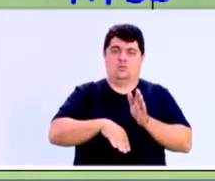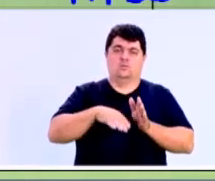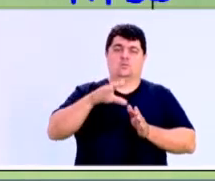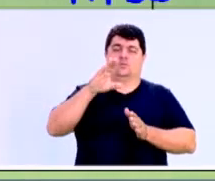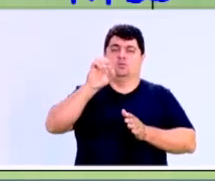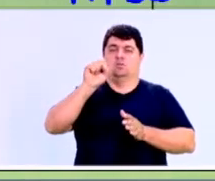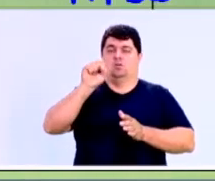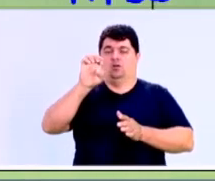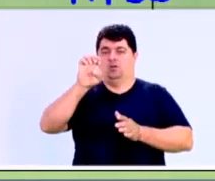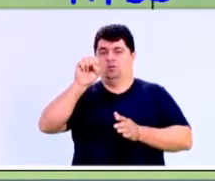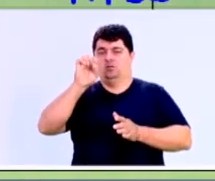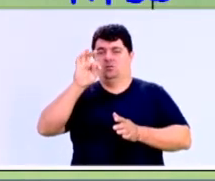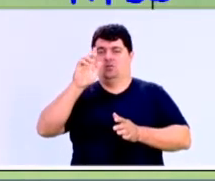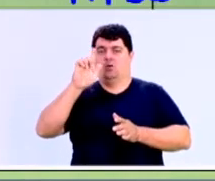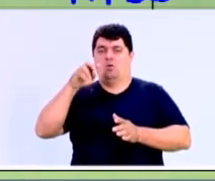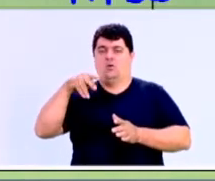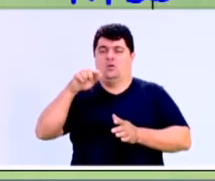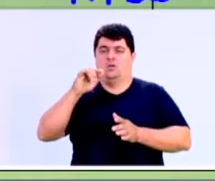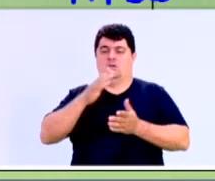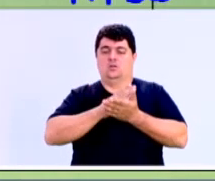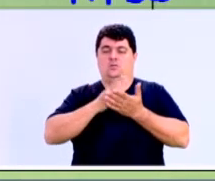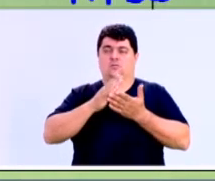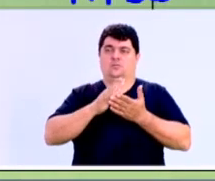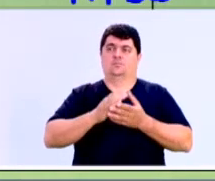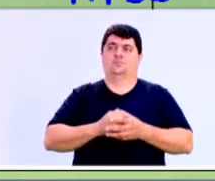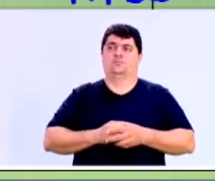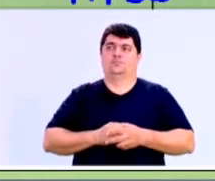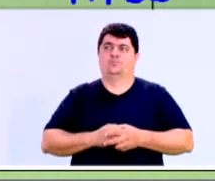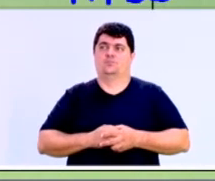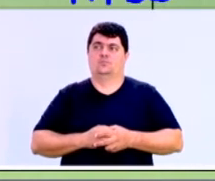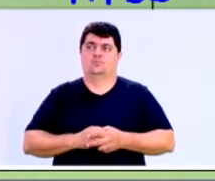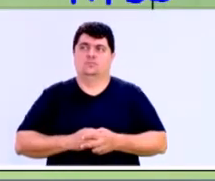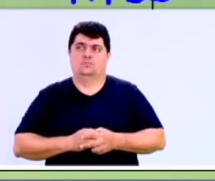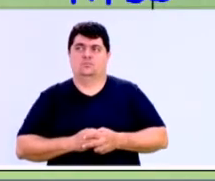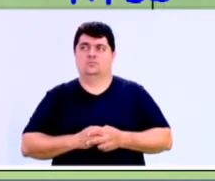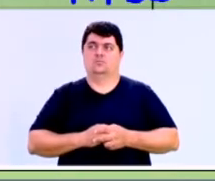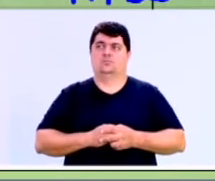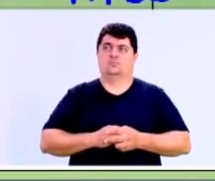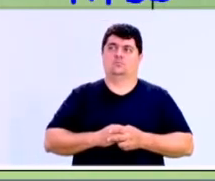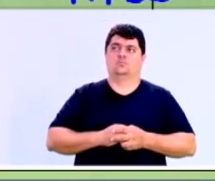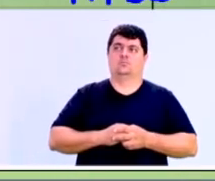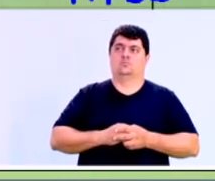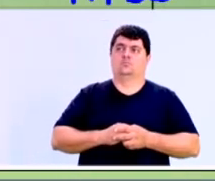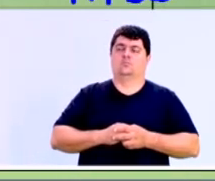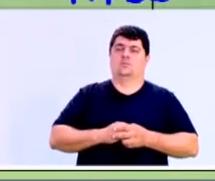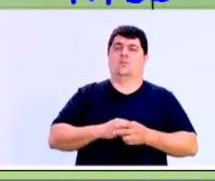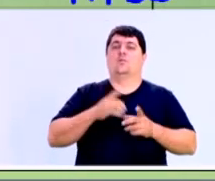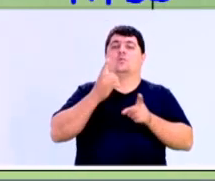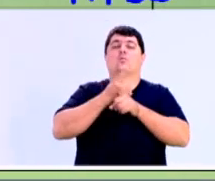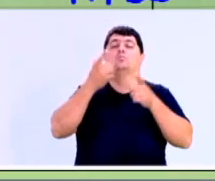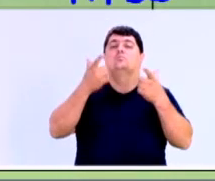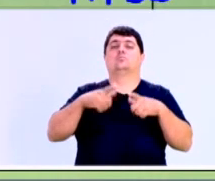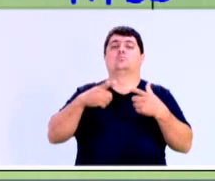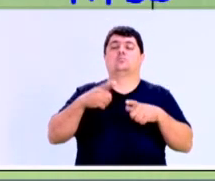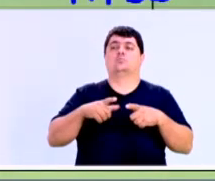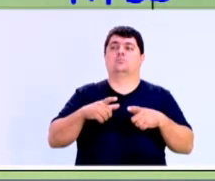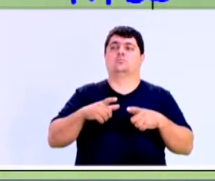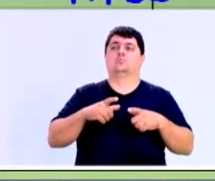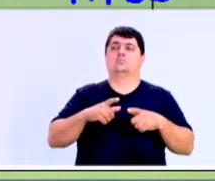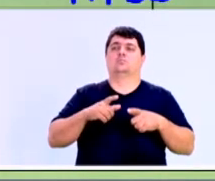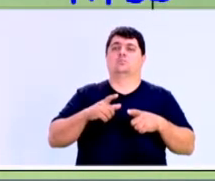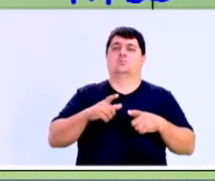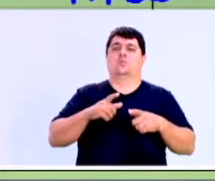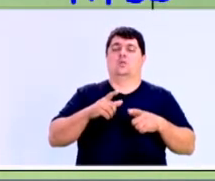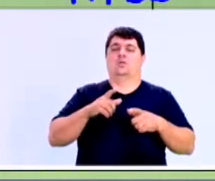estoque inicial, correto? correto. Então, vou pegar aqui e vamos lá achar o estoque, vamos achar